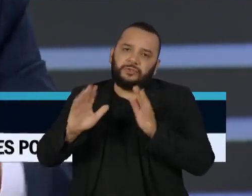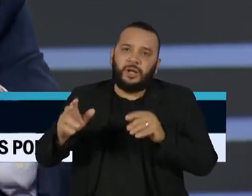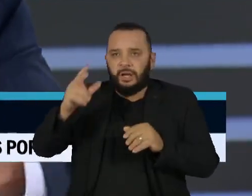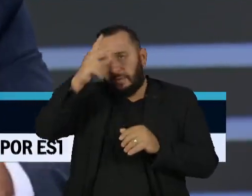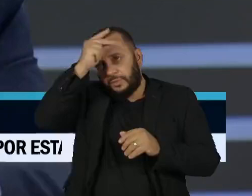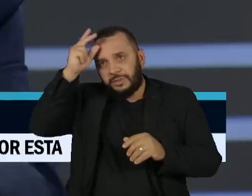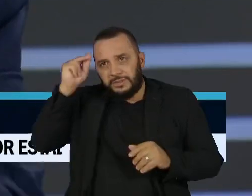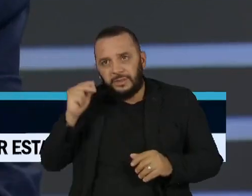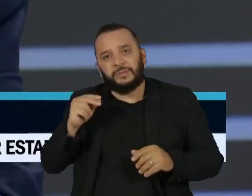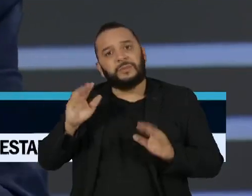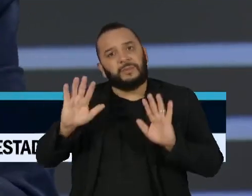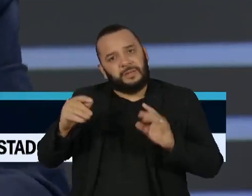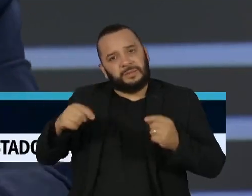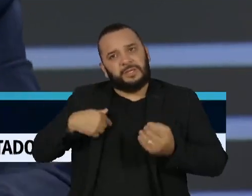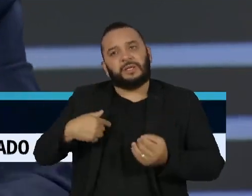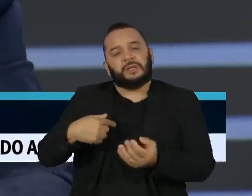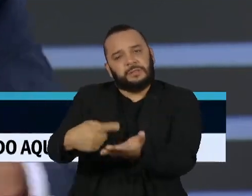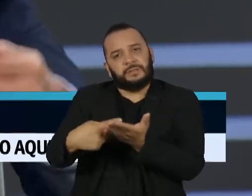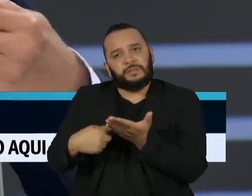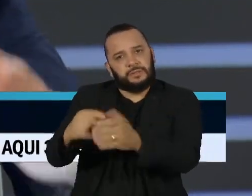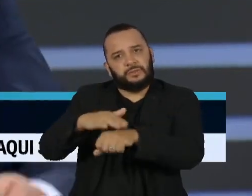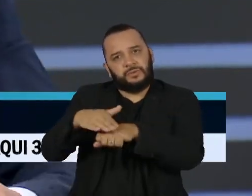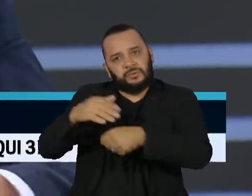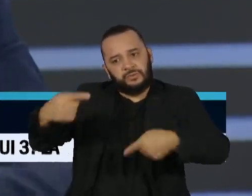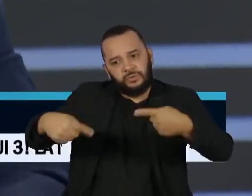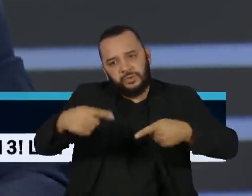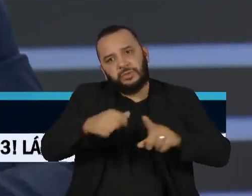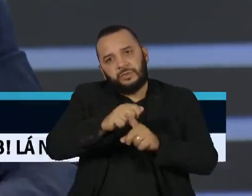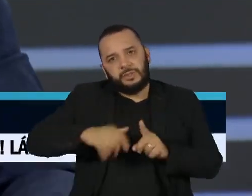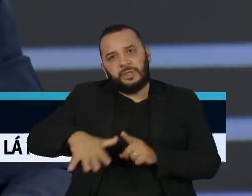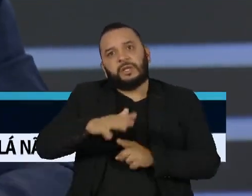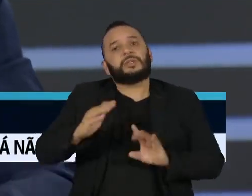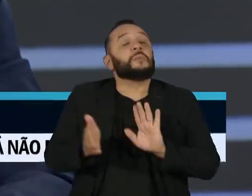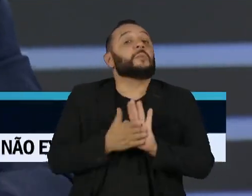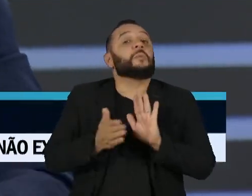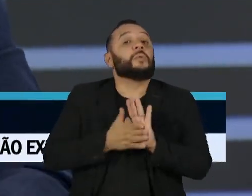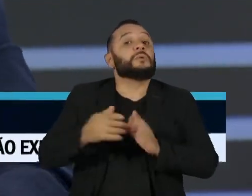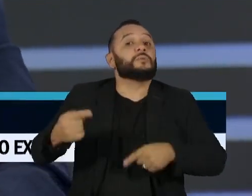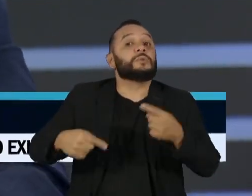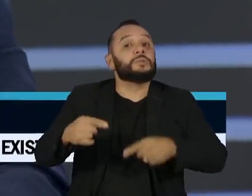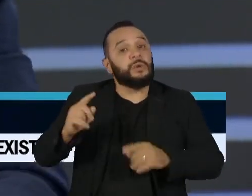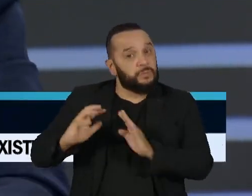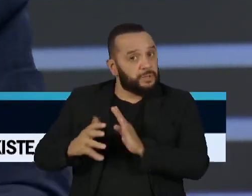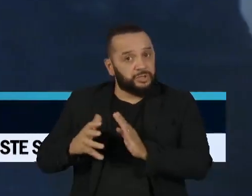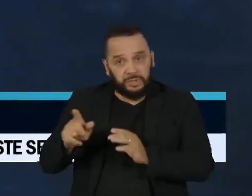discussão com a sociedade. Agora, quem deve propor essa discussão? Os partidos políticos, eles querem? Não.